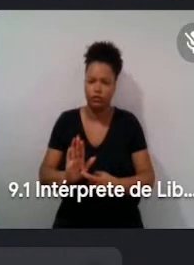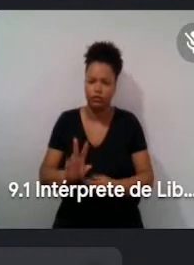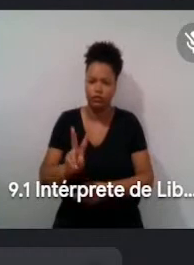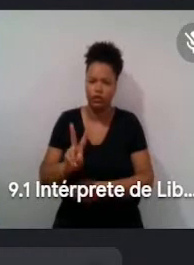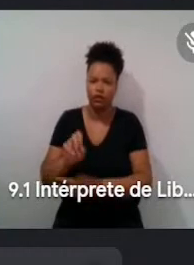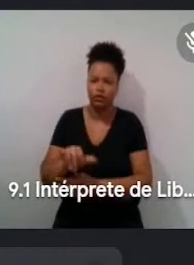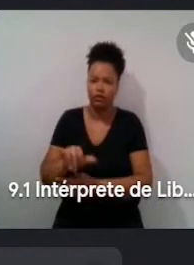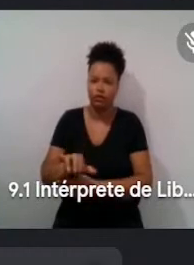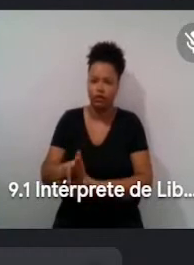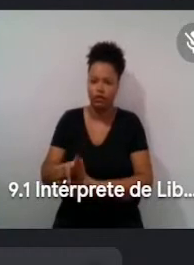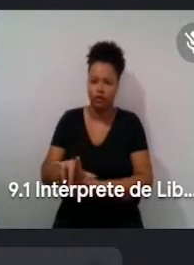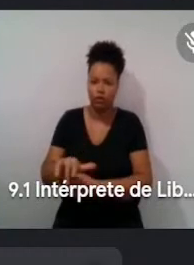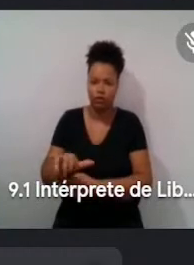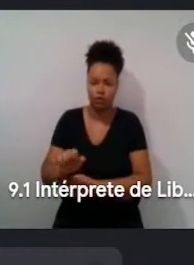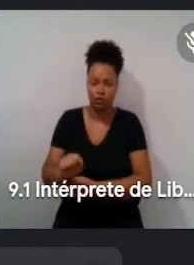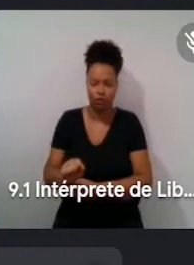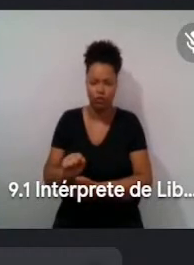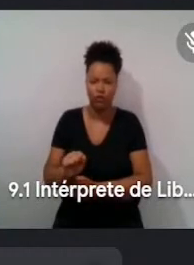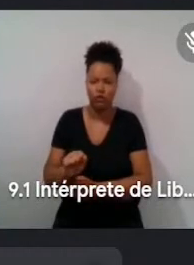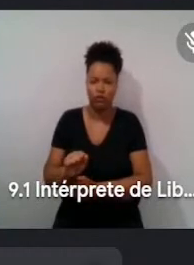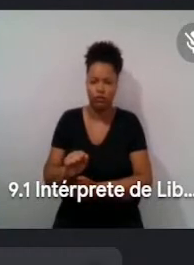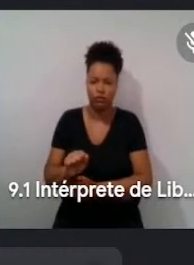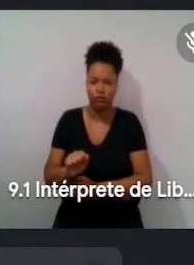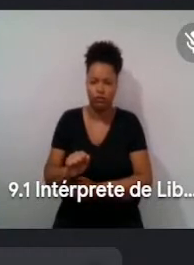Vanderlúcia Monteiro de Castro Reis